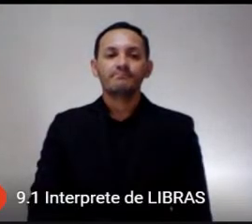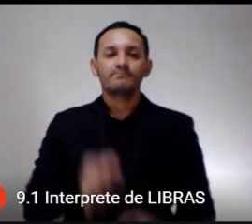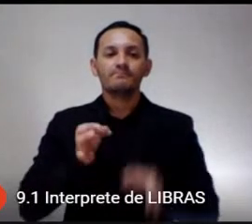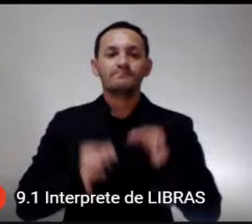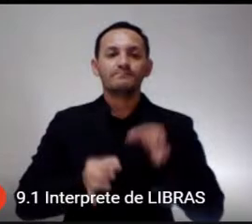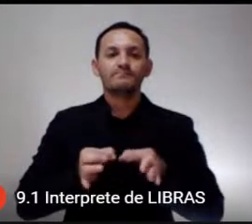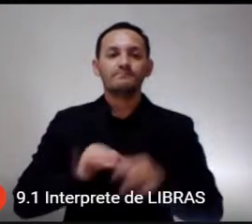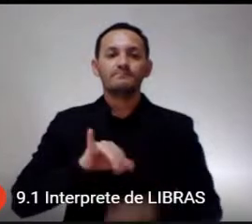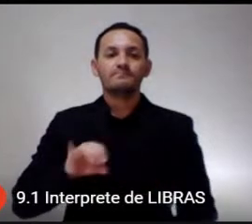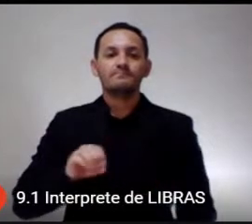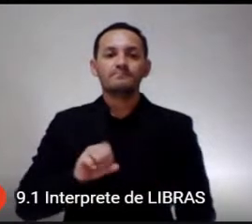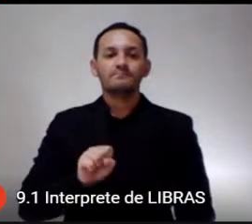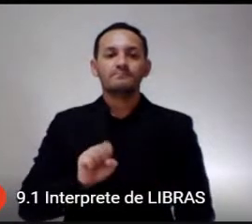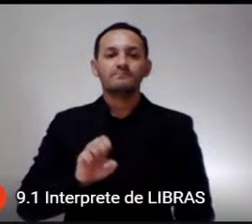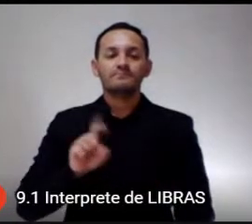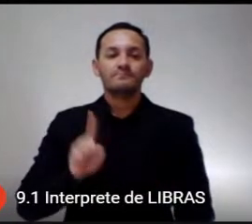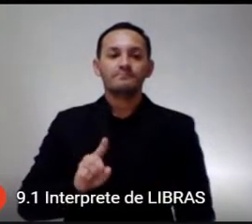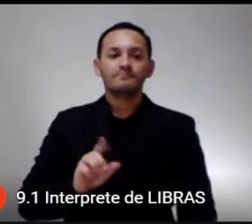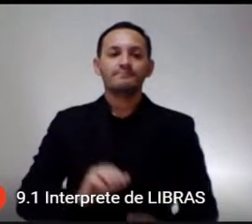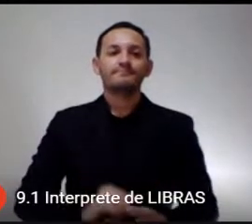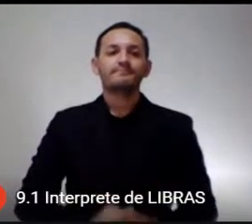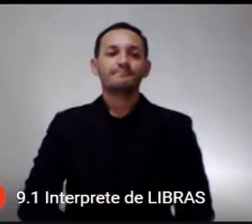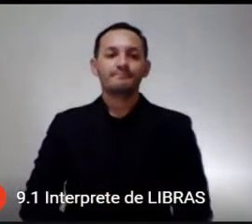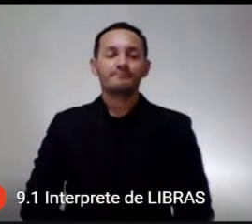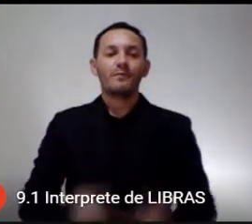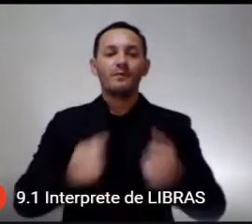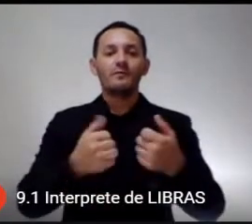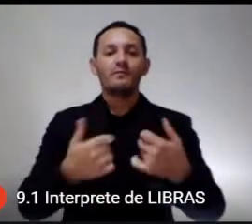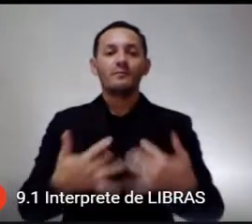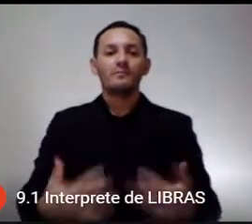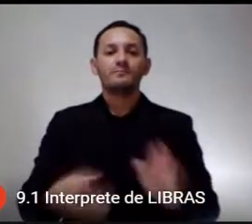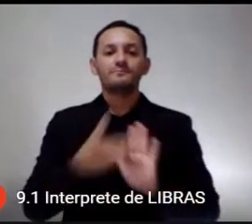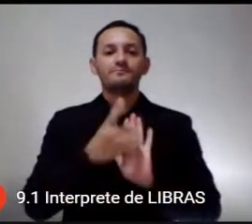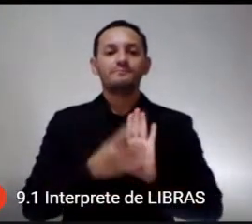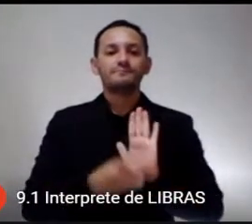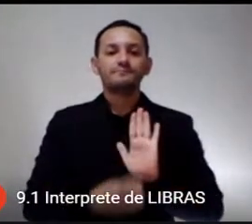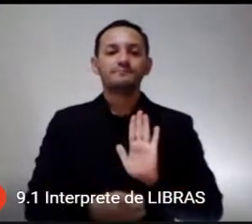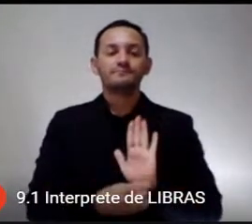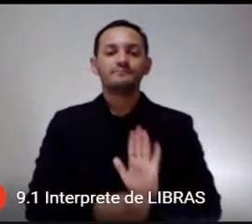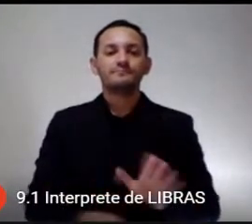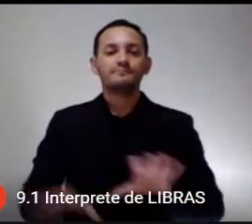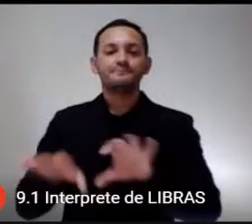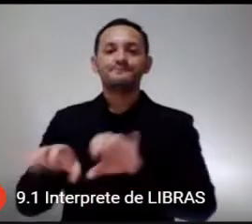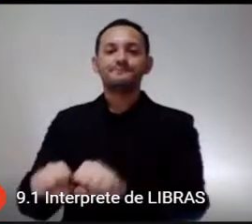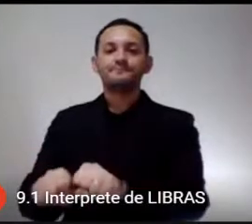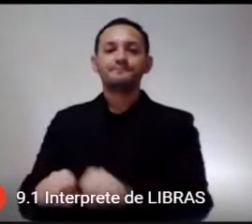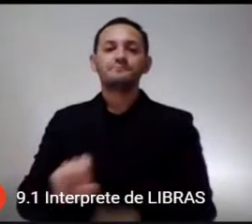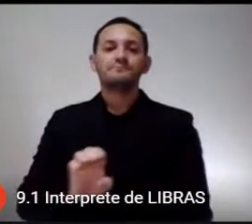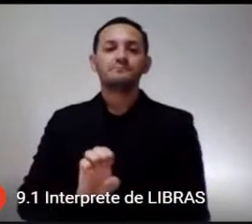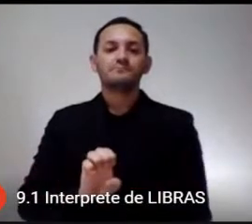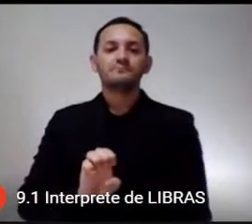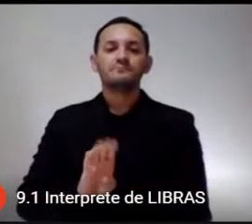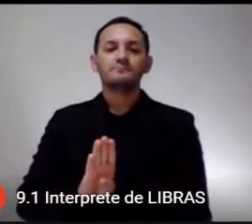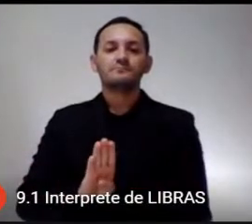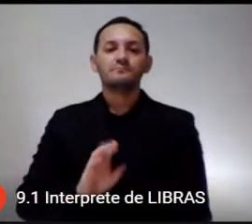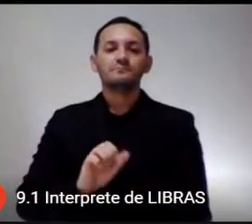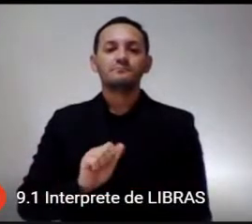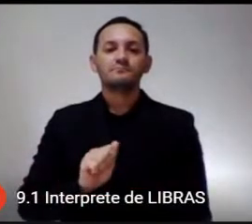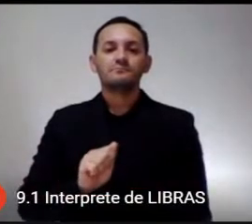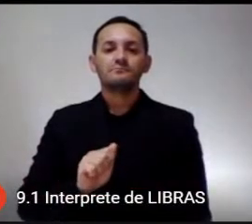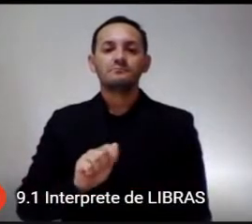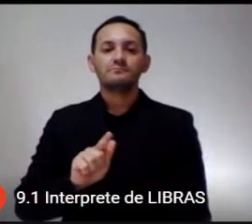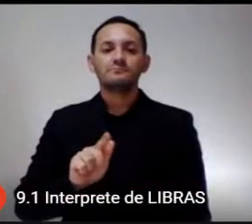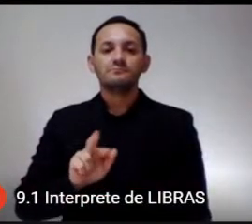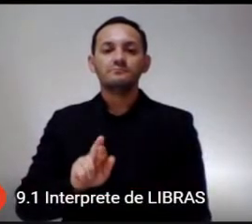Agradeço, senhor presidente. Nesse embargo de declaração, o embargante suscita a existência de contradição e